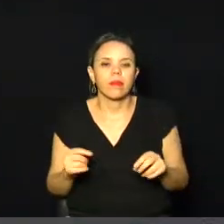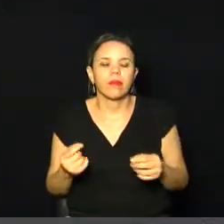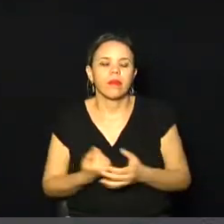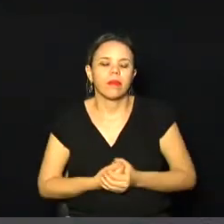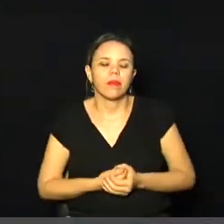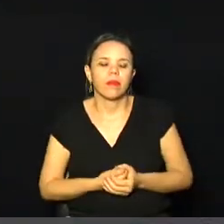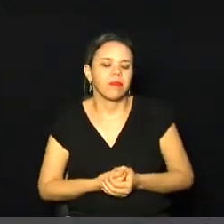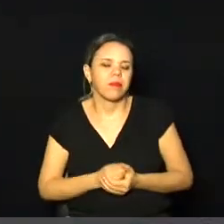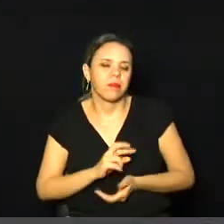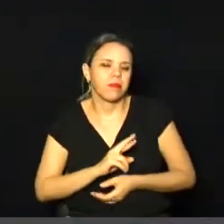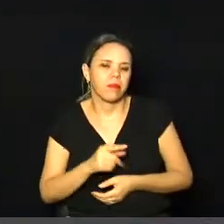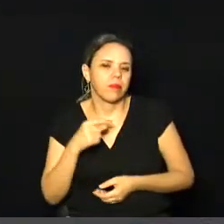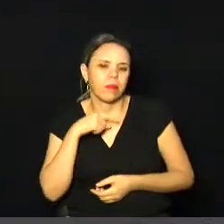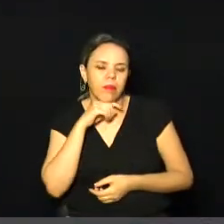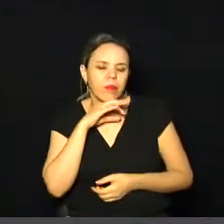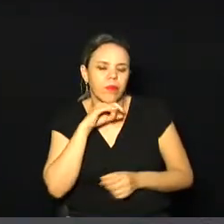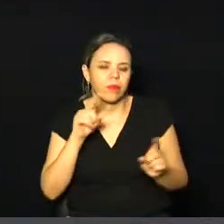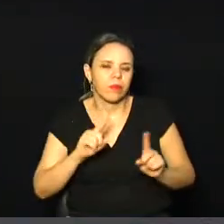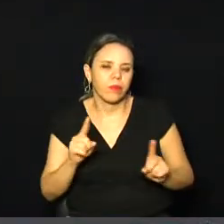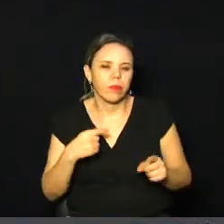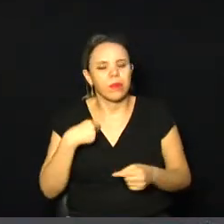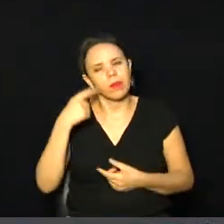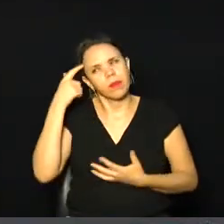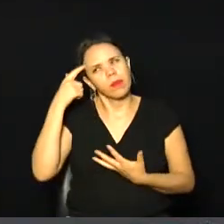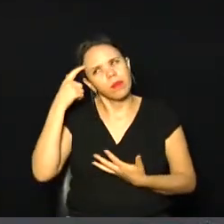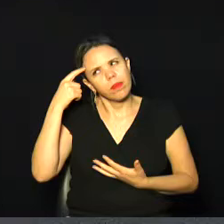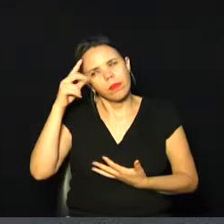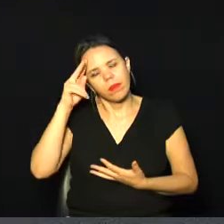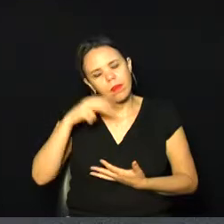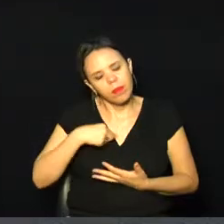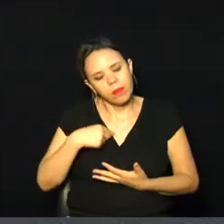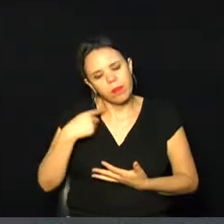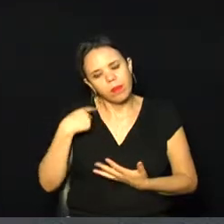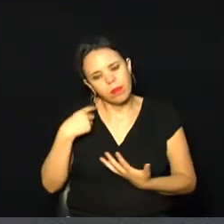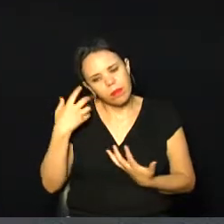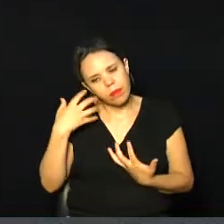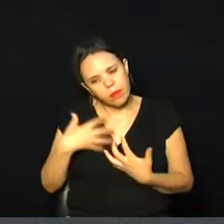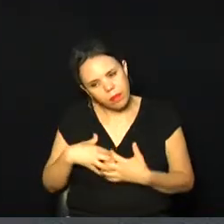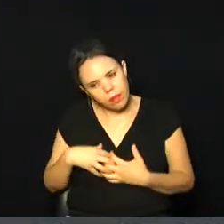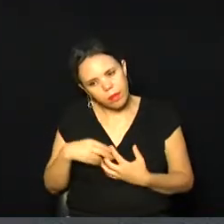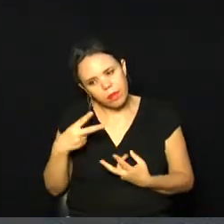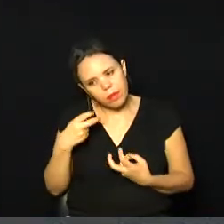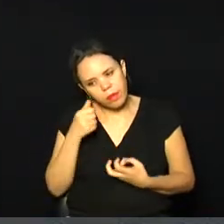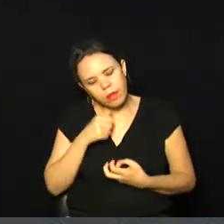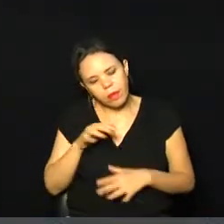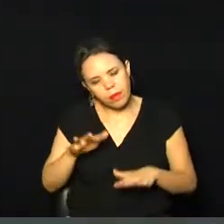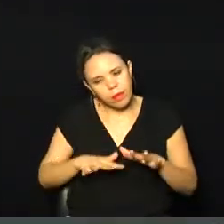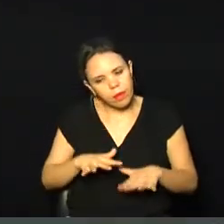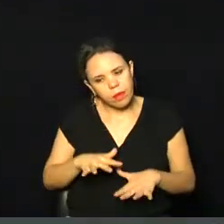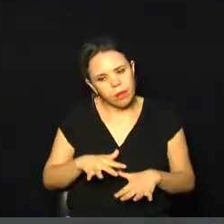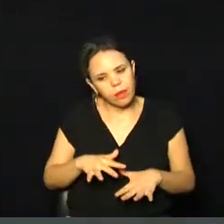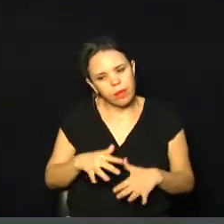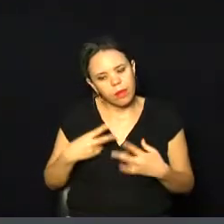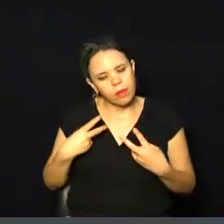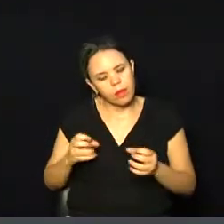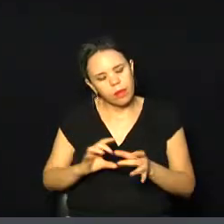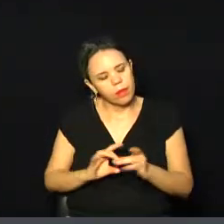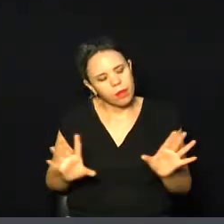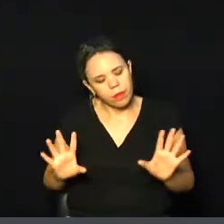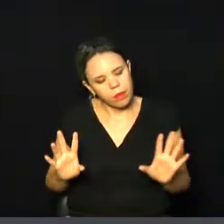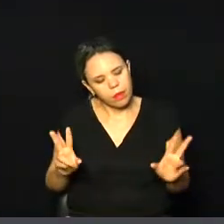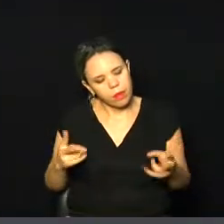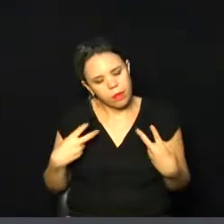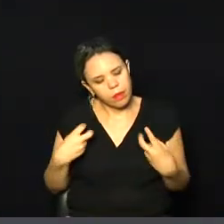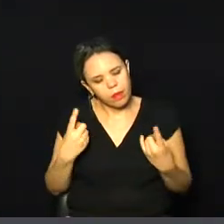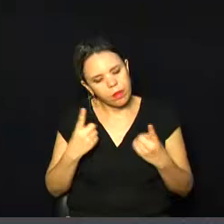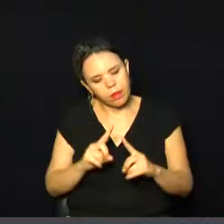abusivo. Então, realmente são coisas da minha cabeça. Então, a gente também vê ali que a mulher, às vezes, ela não se percebe naquele